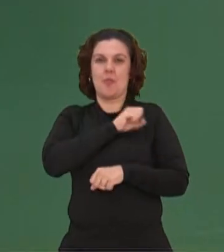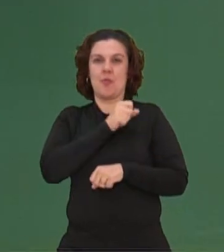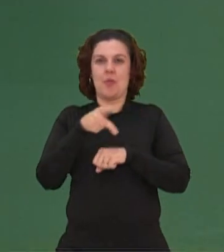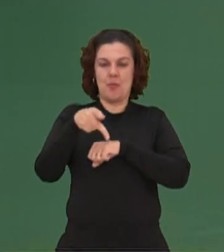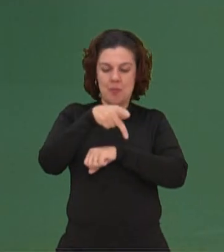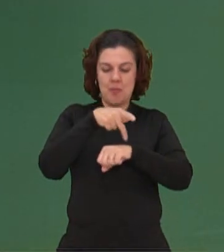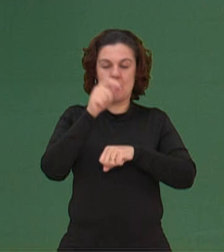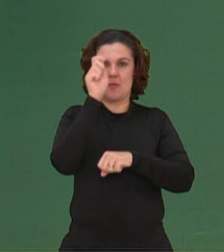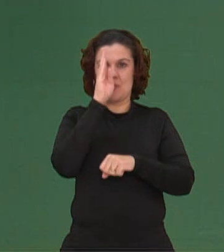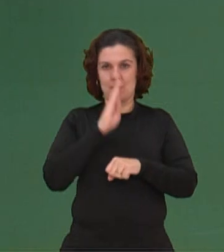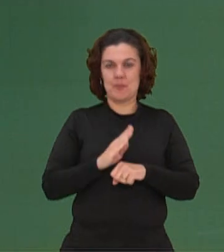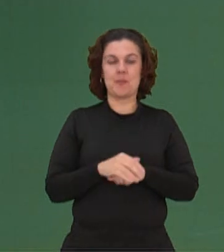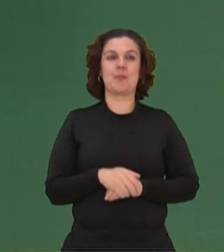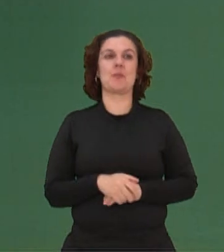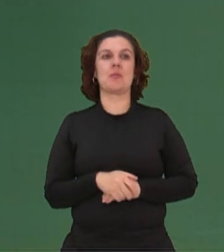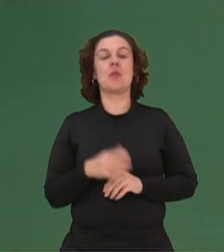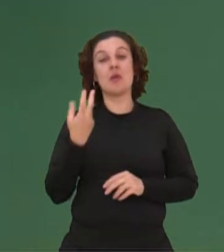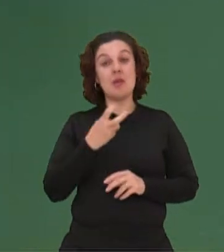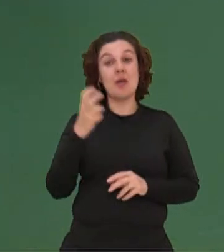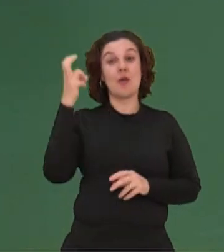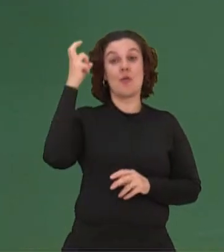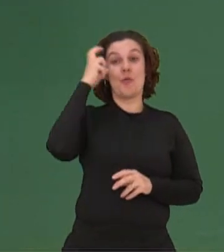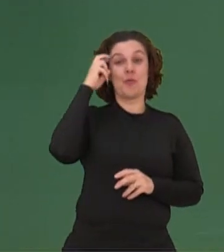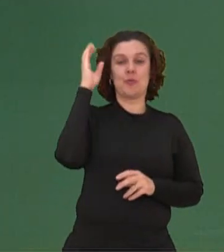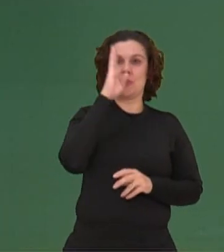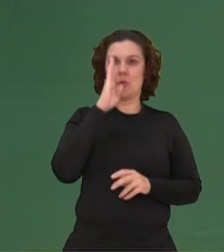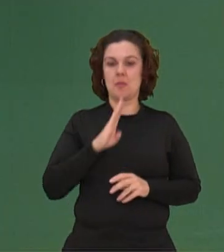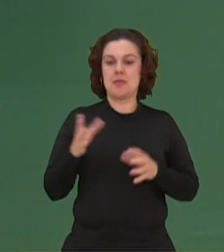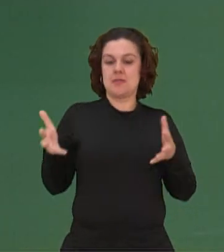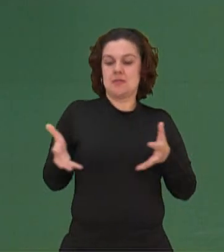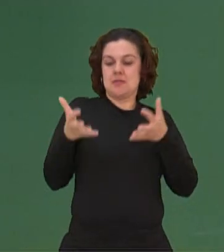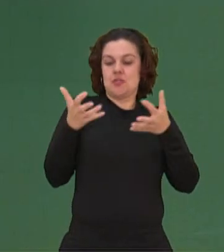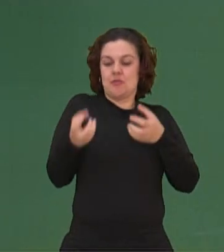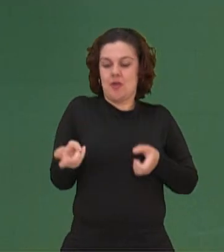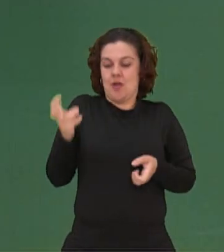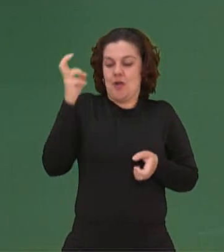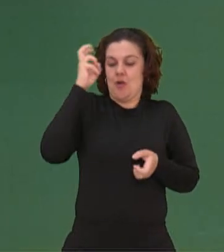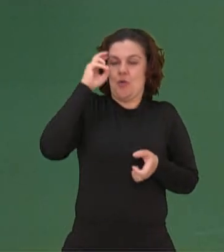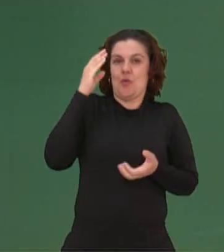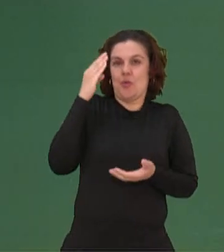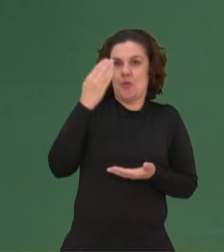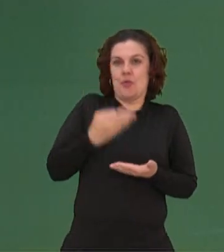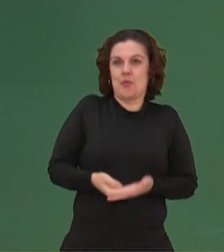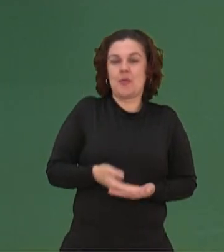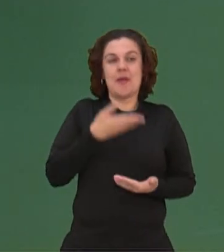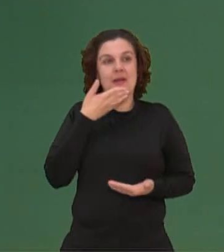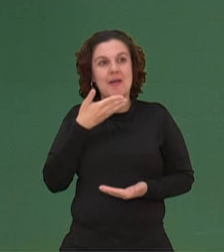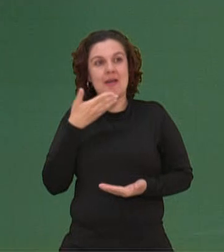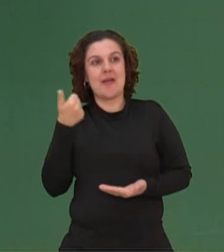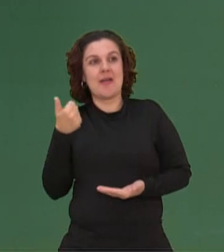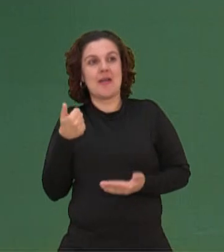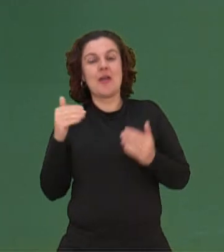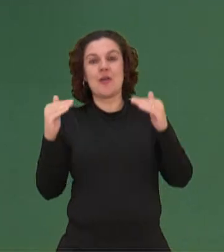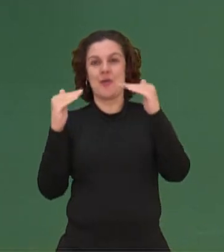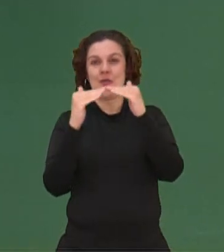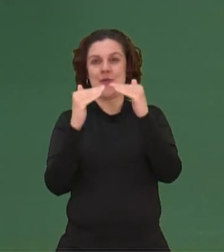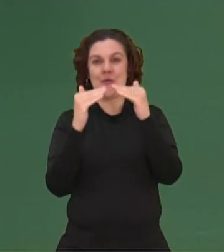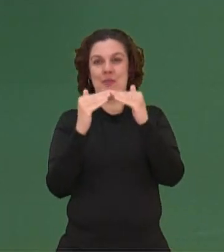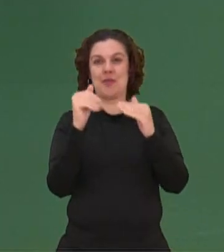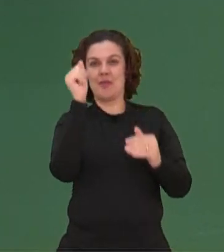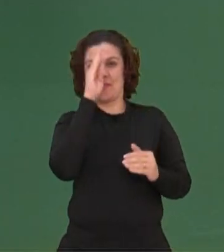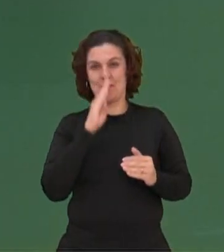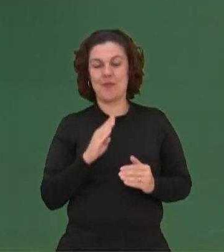da cultura nacional. Então incentivar a cultura que o governo acreditava ser, estar condizente com o que o